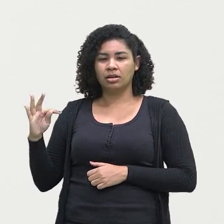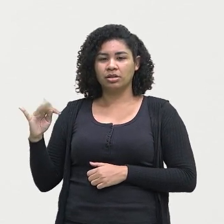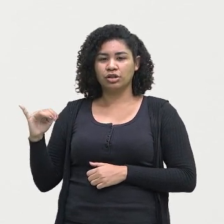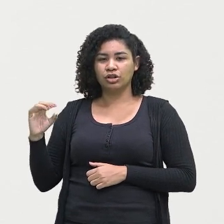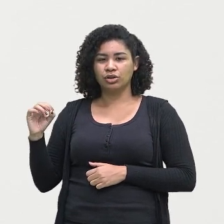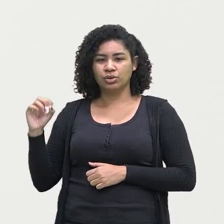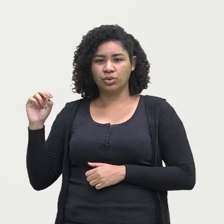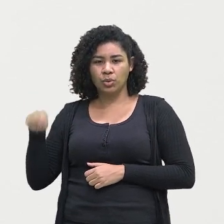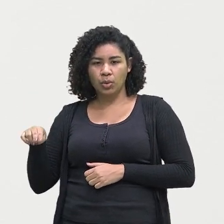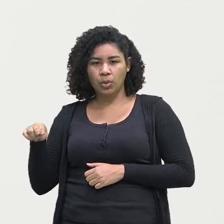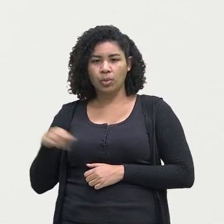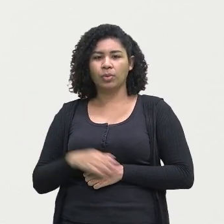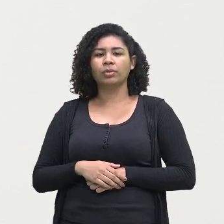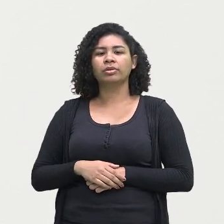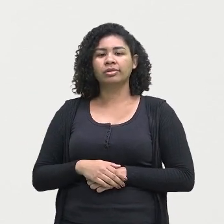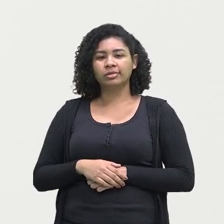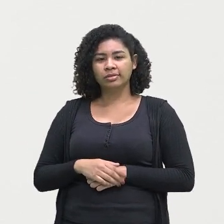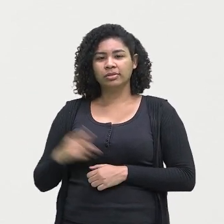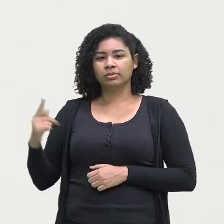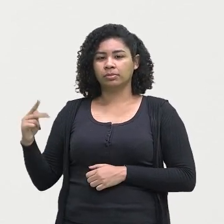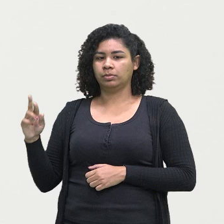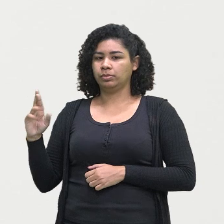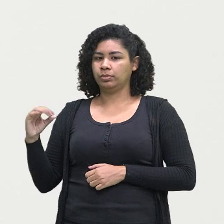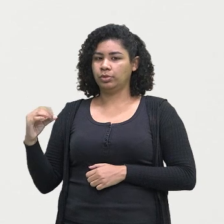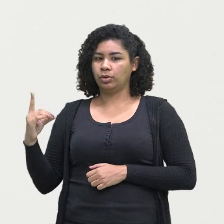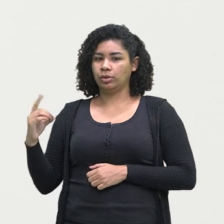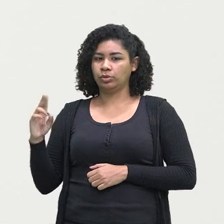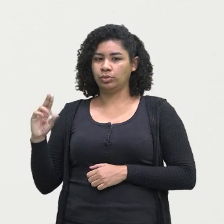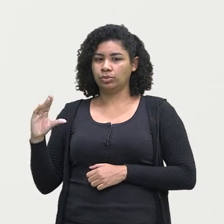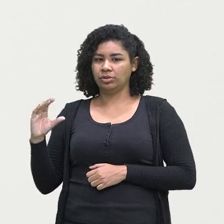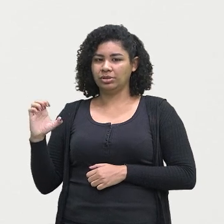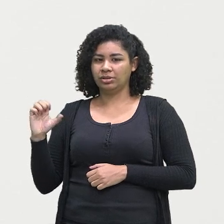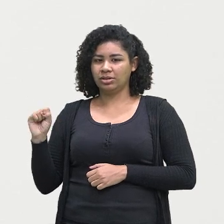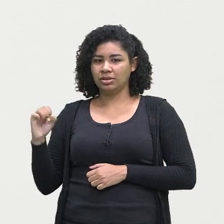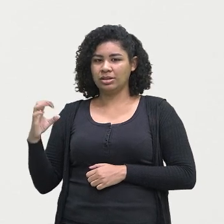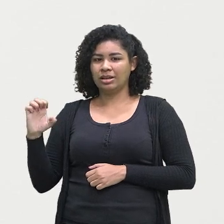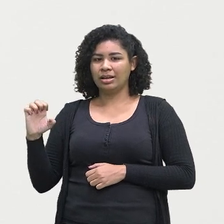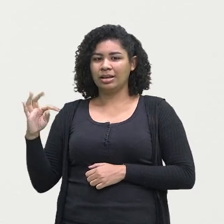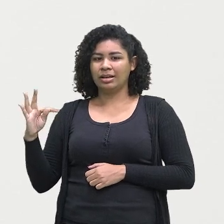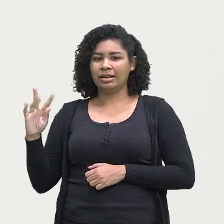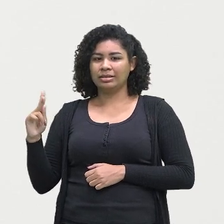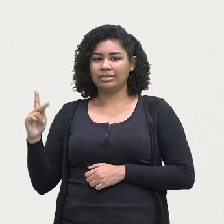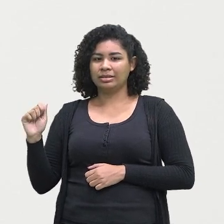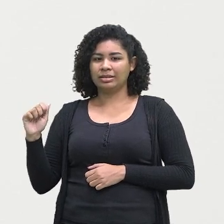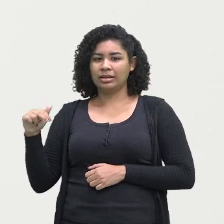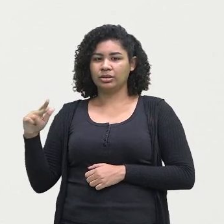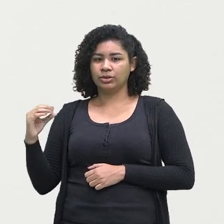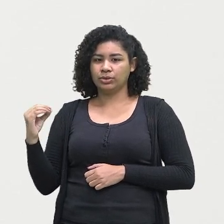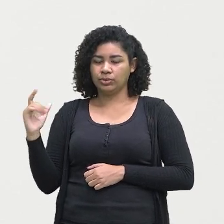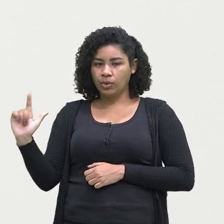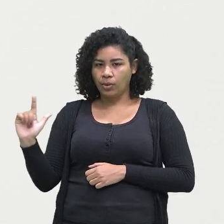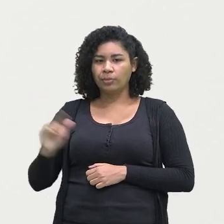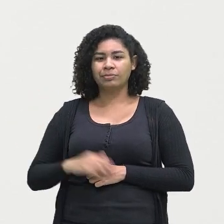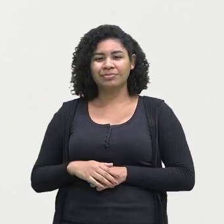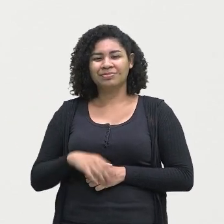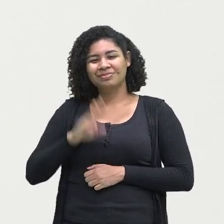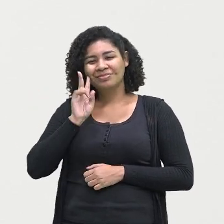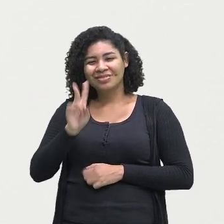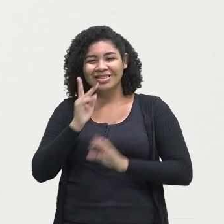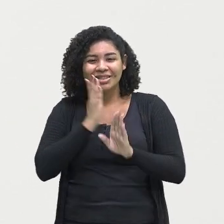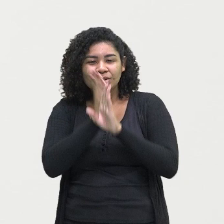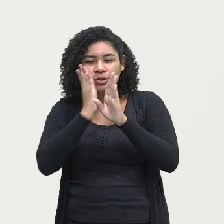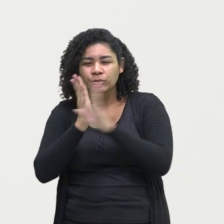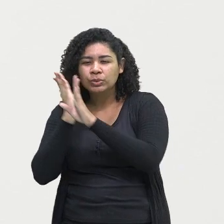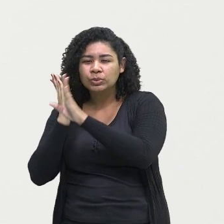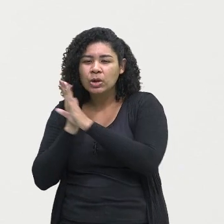produces ethanol, ok? Então, o que a gente viu aqui? A gente viu várias palavrinhas